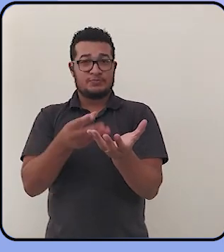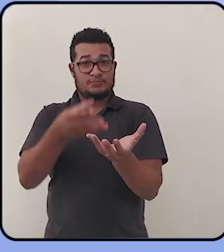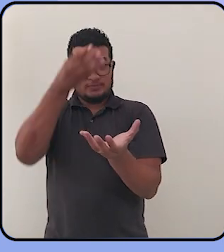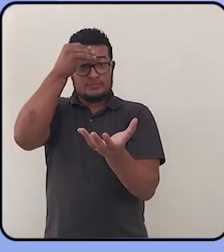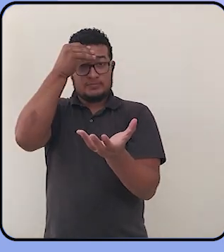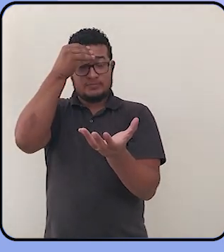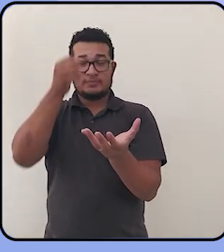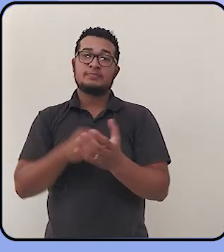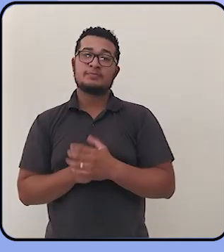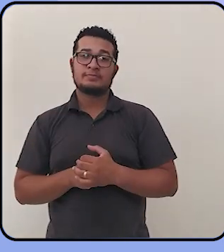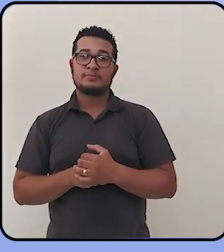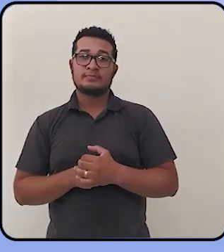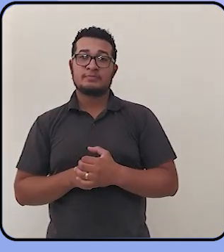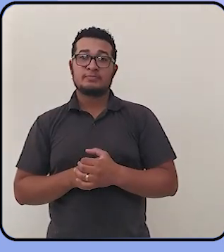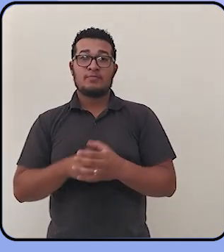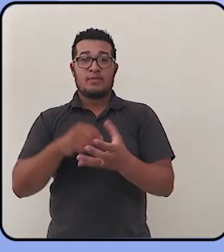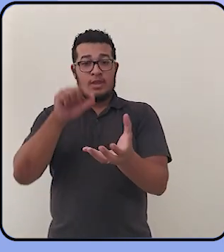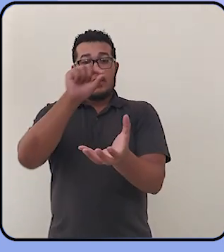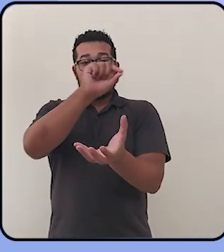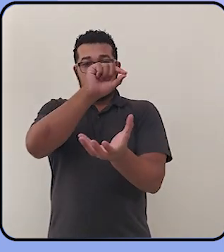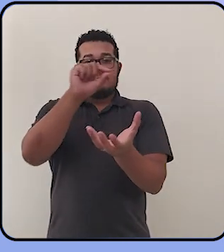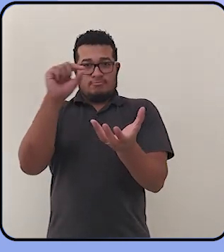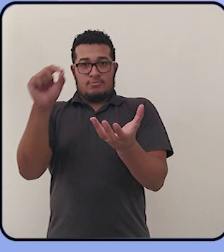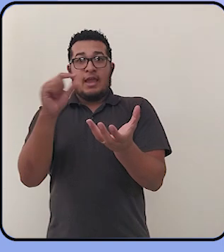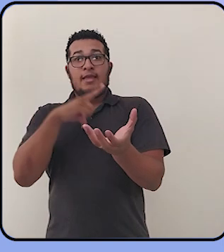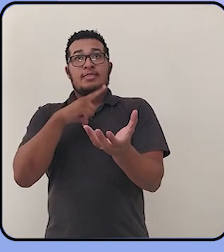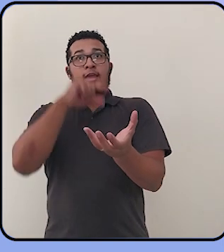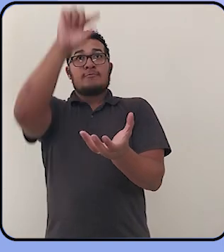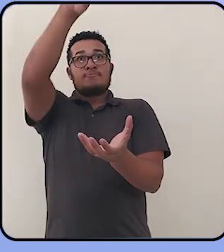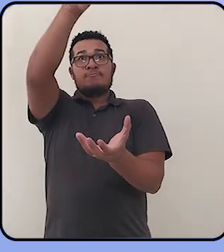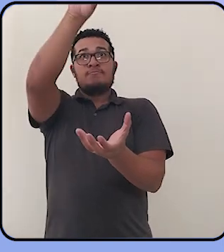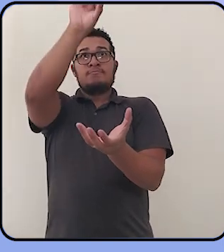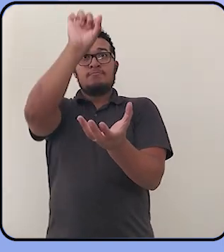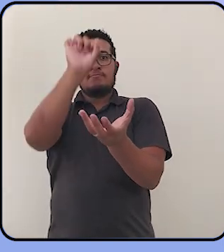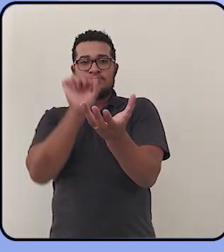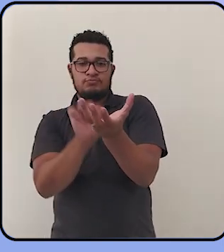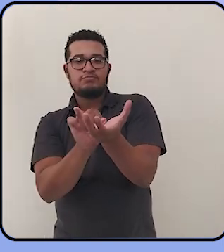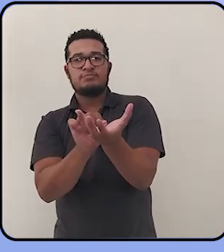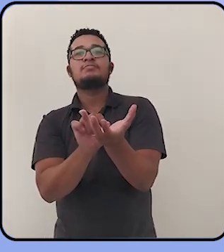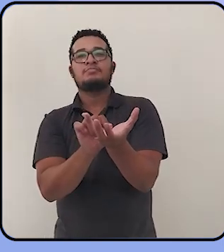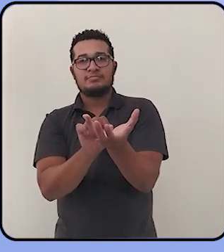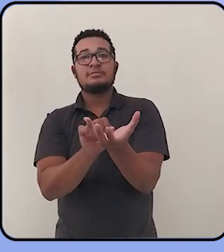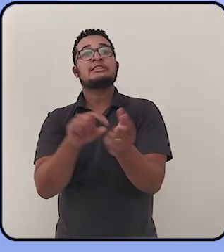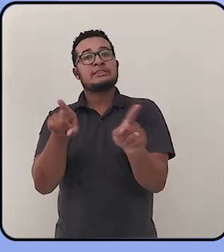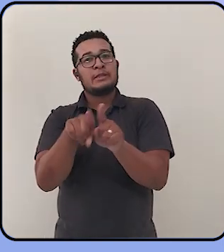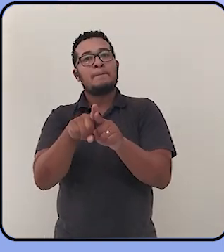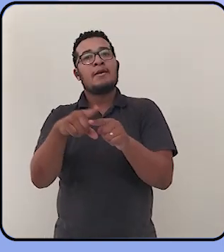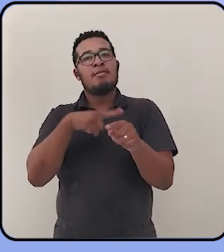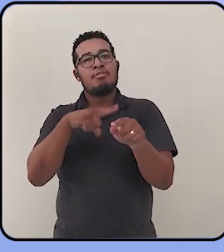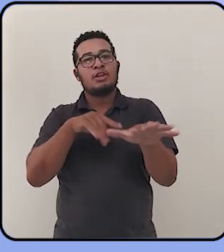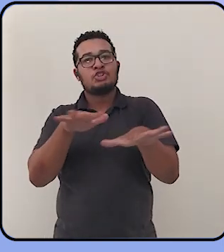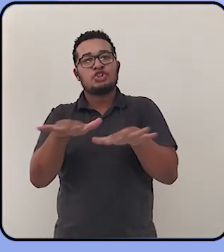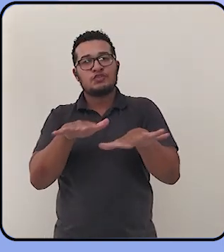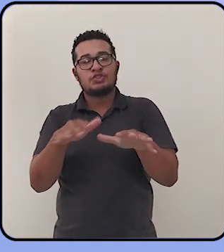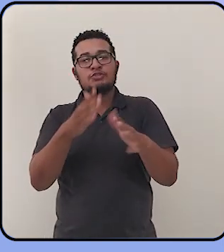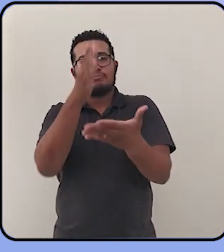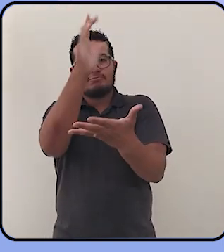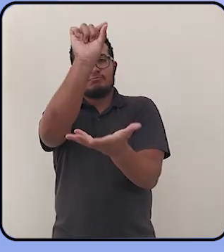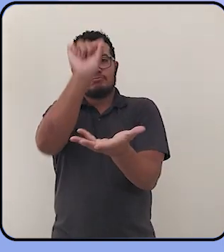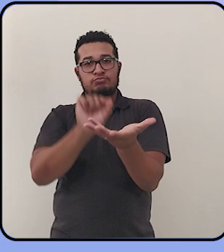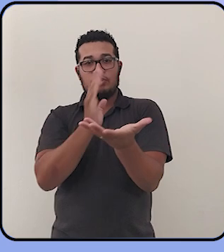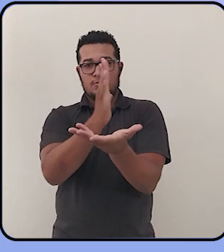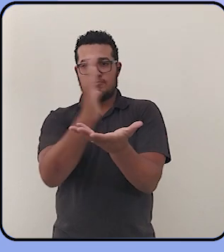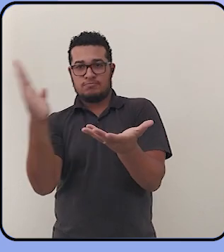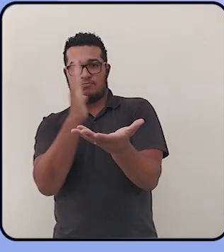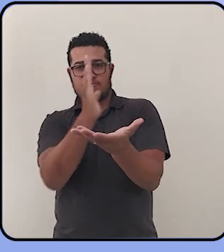sul. A partir do meridiano de Greenwich, nós também dividimos o planeta também em 2